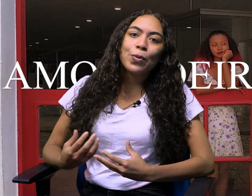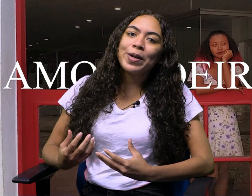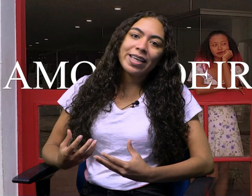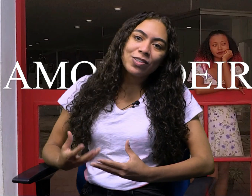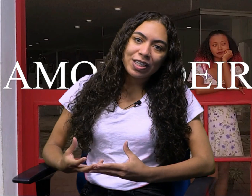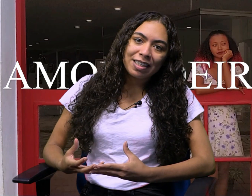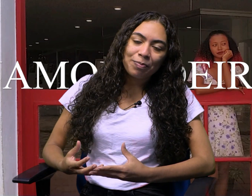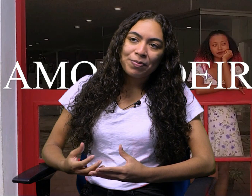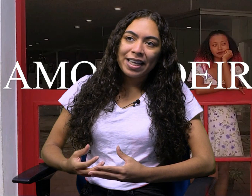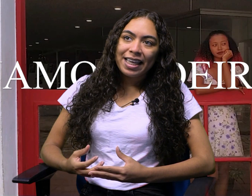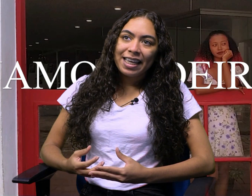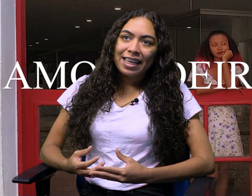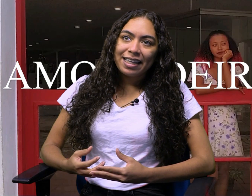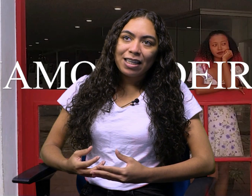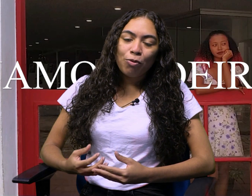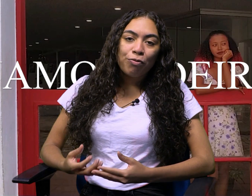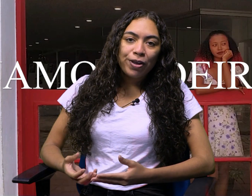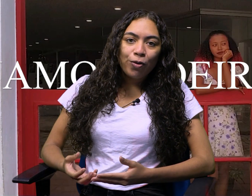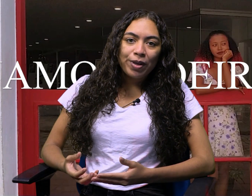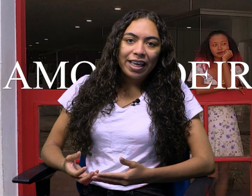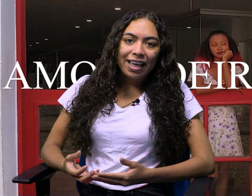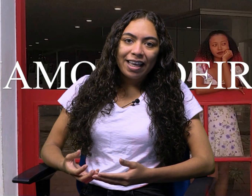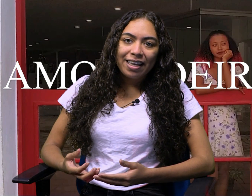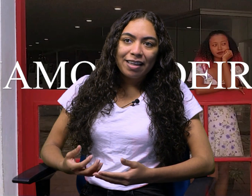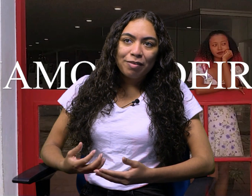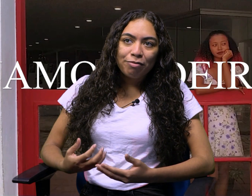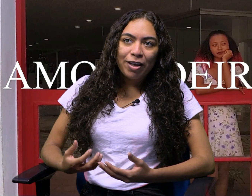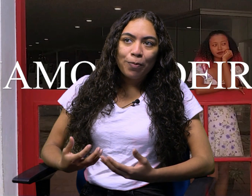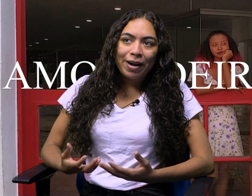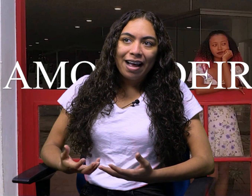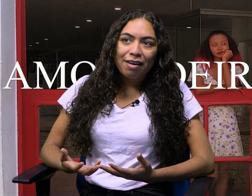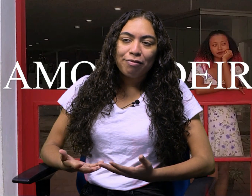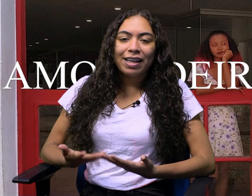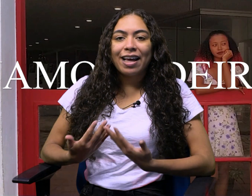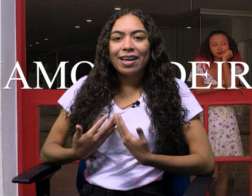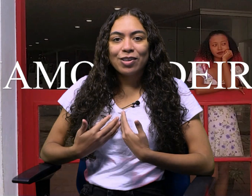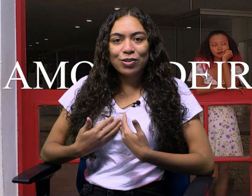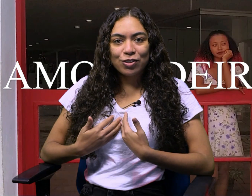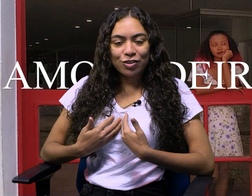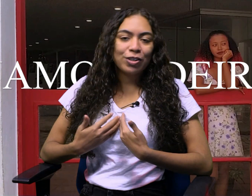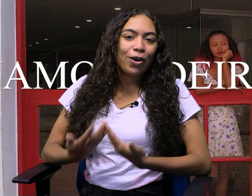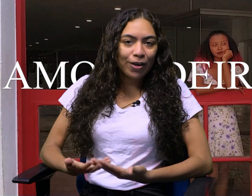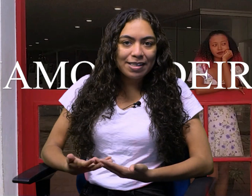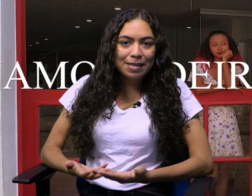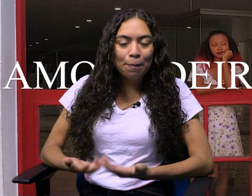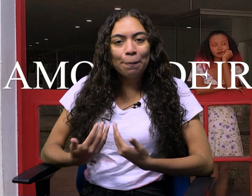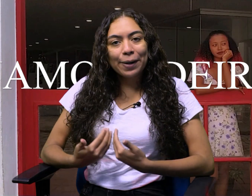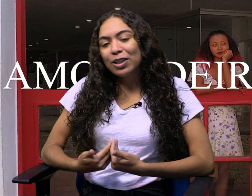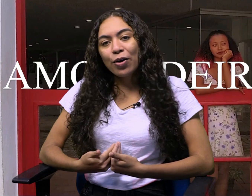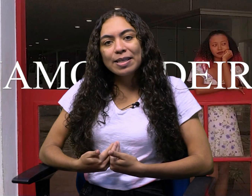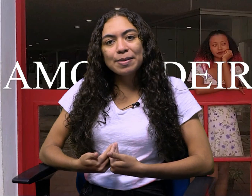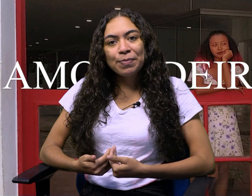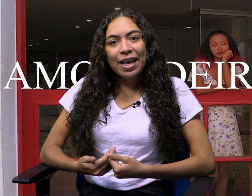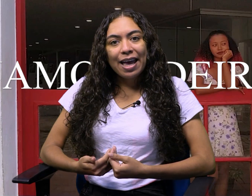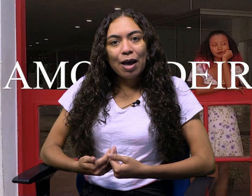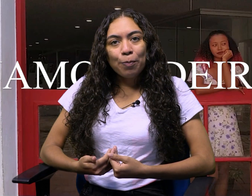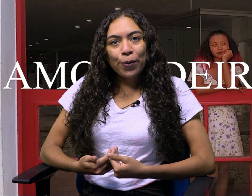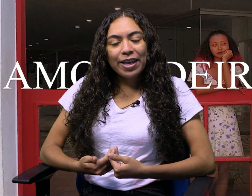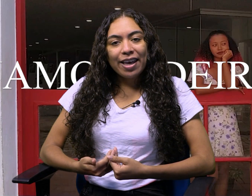sendo surpreendida. Então o filme, ele veio para falar de nós para